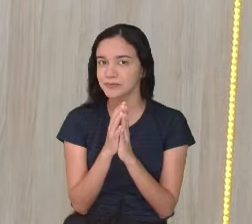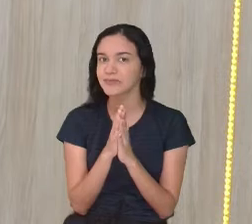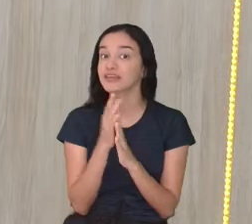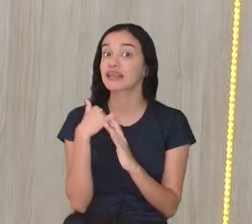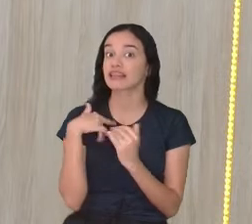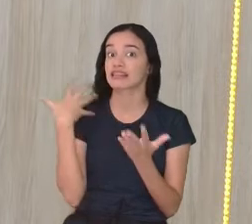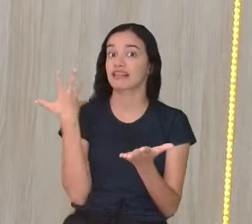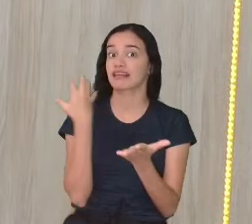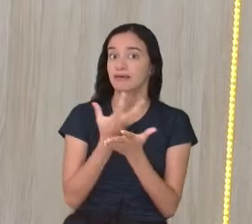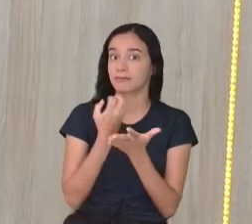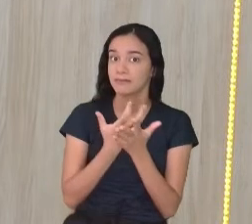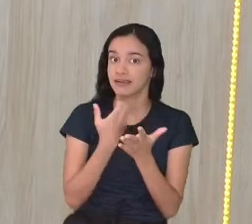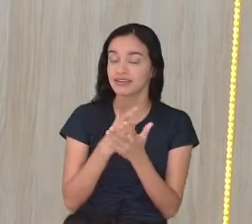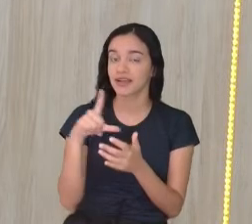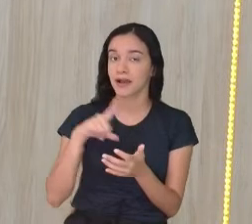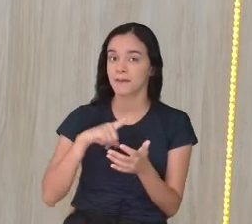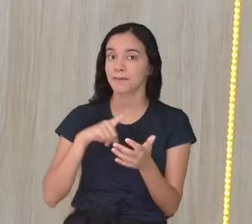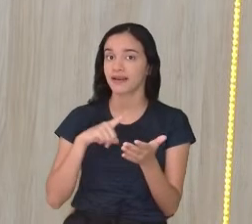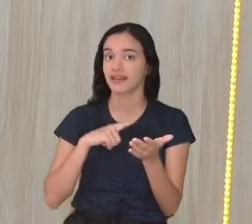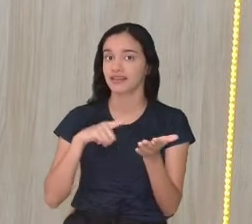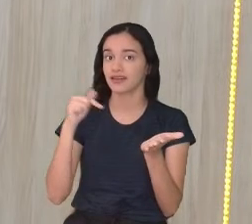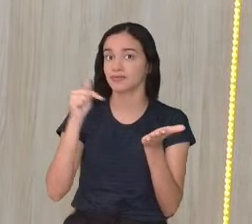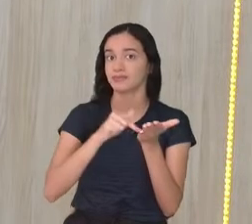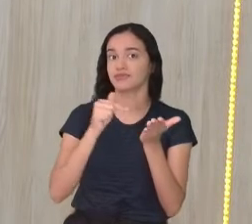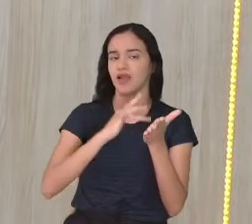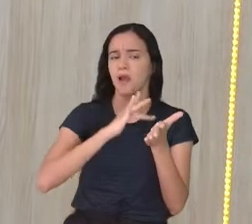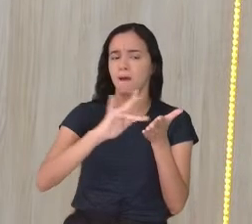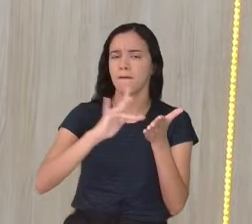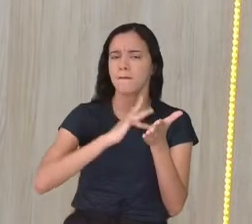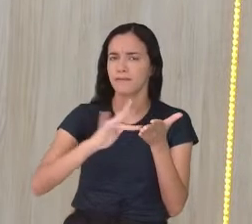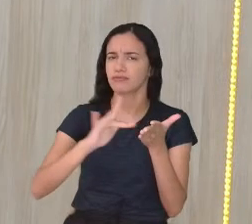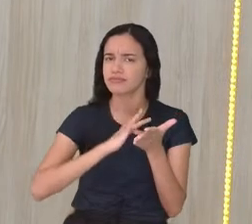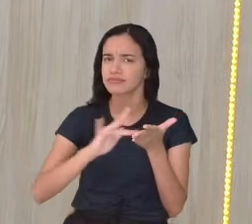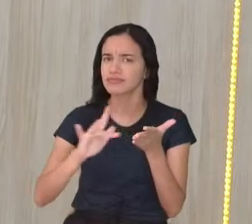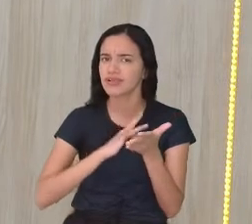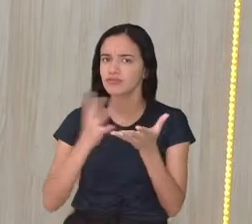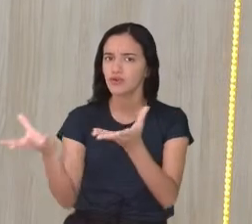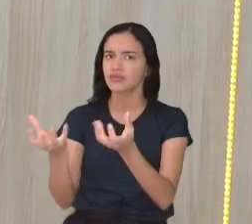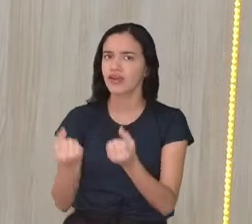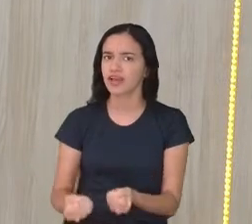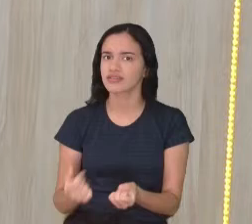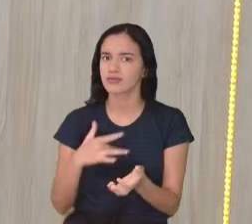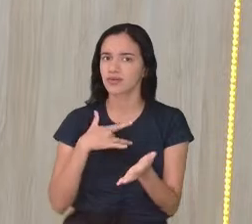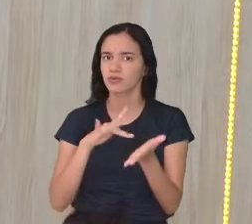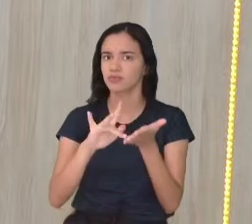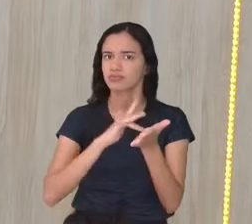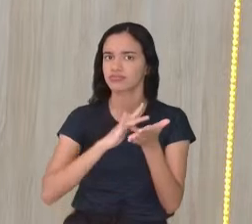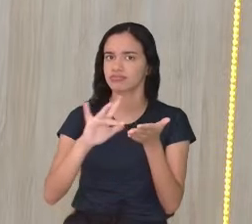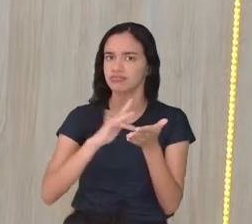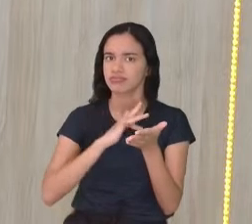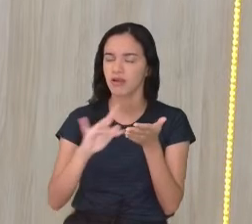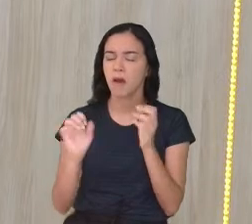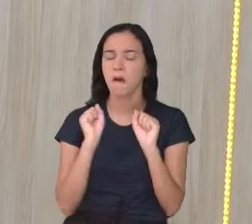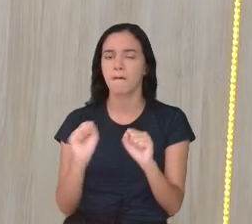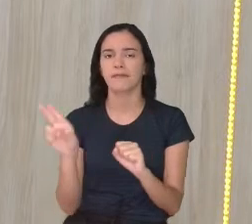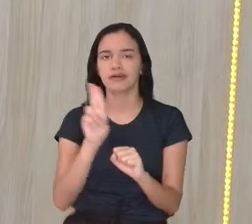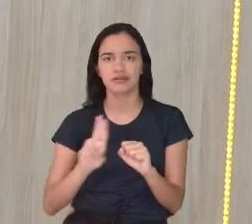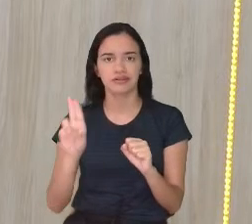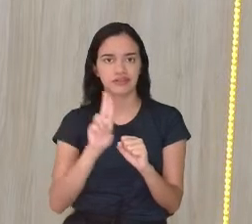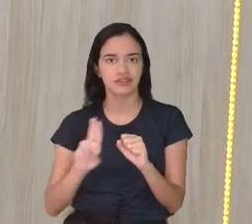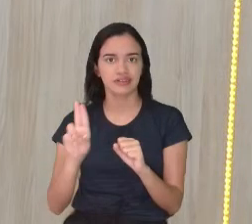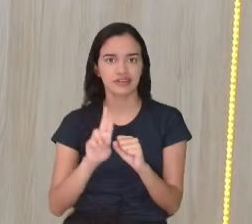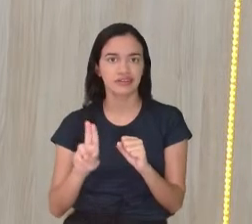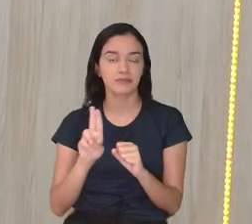que baixar para você ter ele aí na palma da sua mão pelo tablet. Você recebeu o tablet? Pronto. Pode utilizá-lo com o Educa